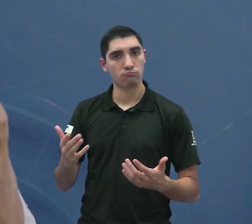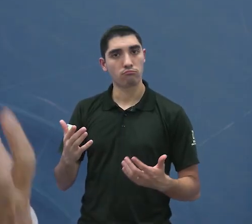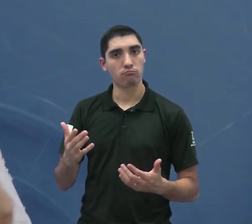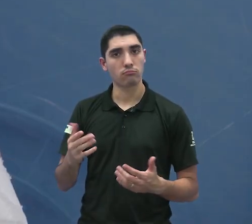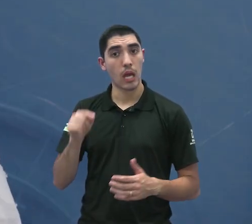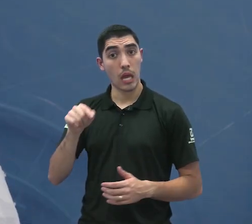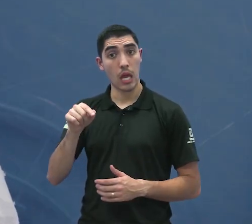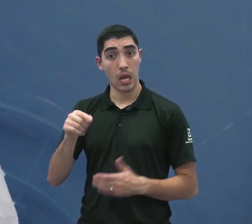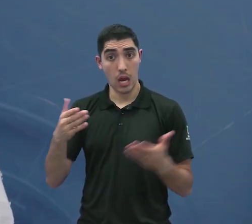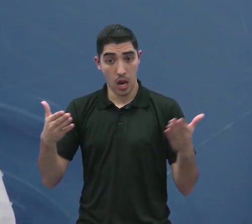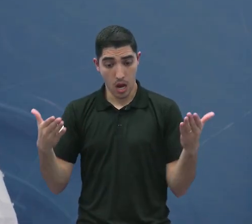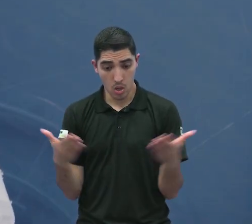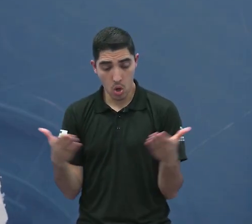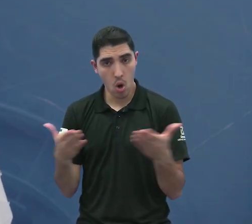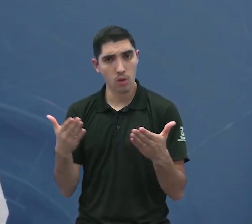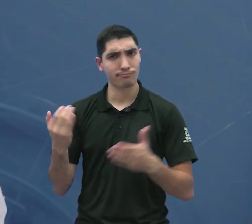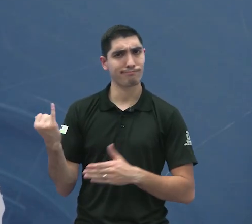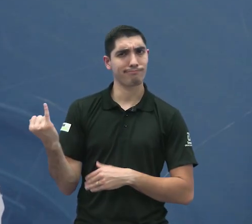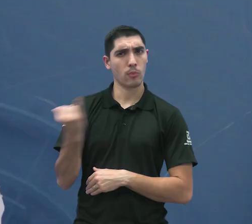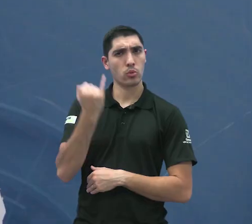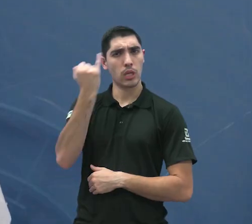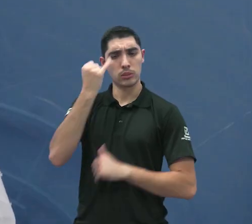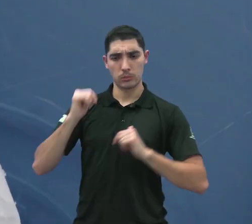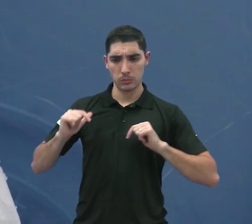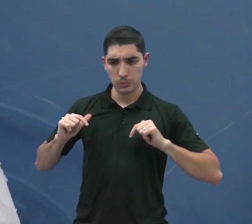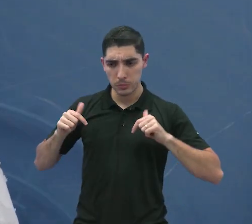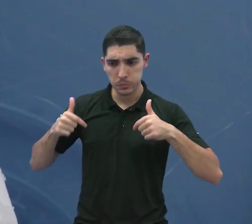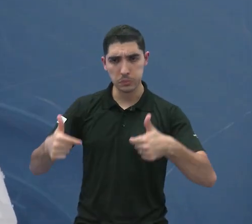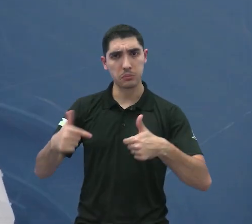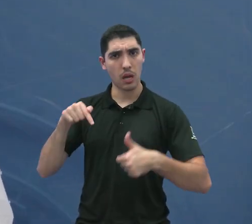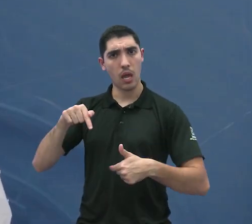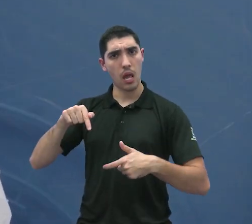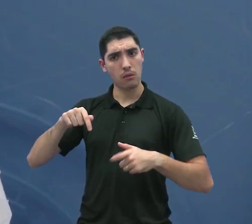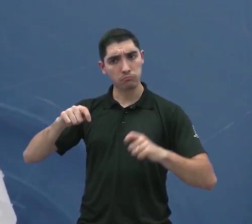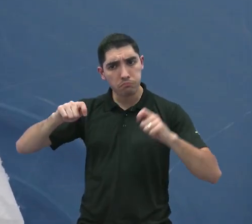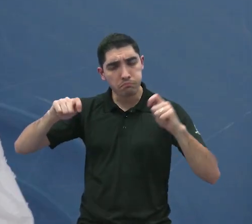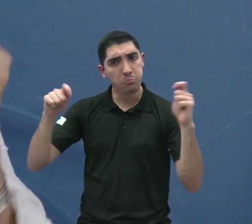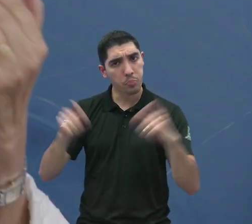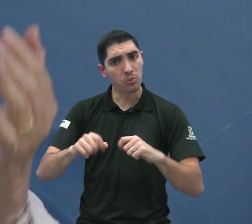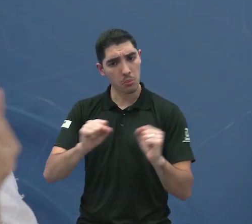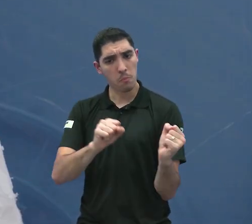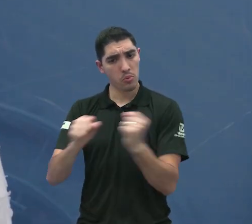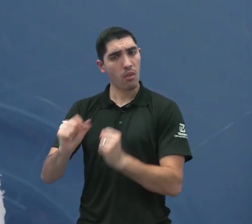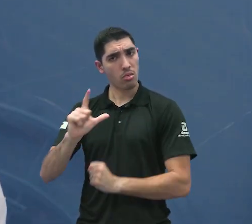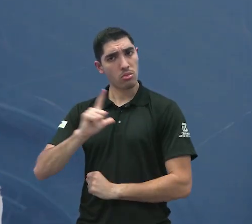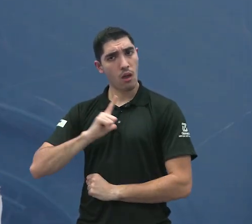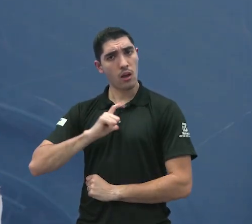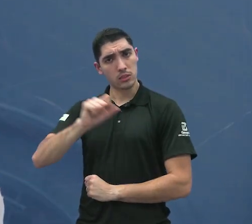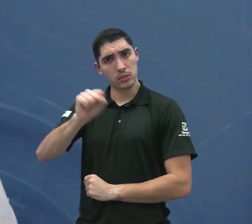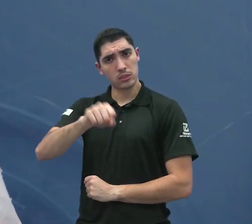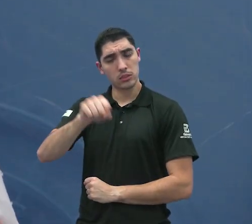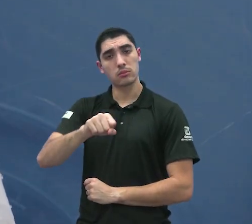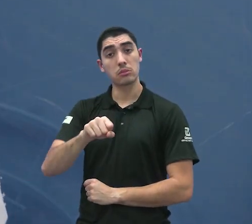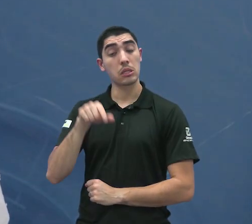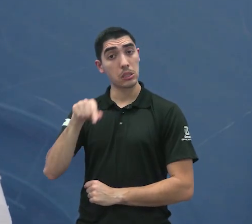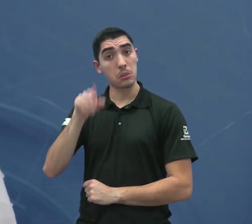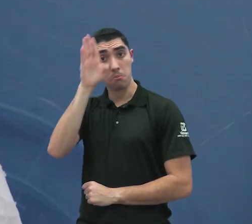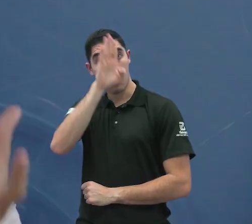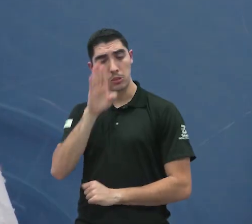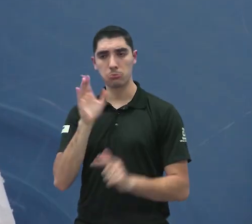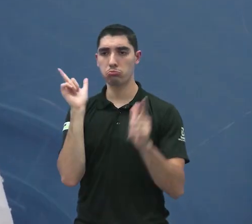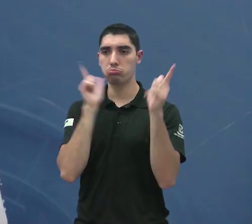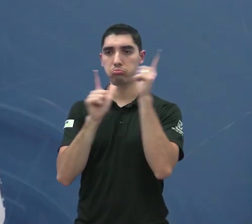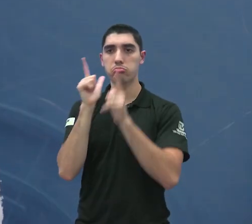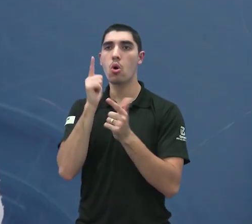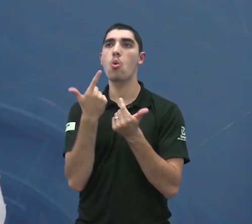nesse momento bastante interessante de ser uma potência regional. Sim. E que está conquistando, né, o